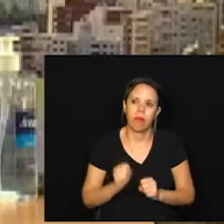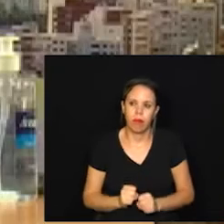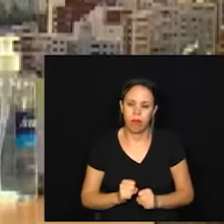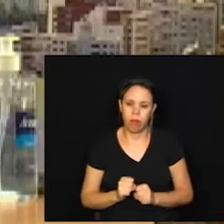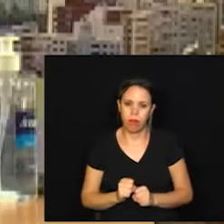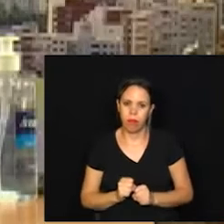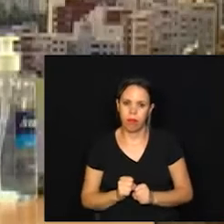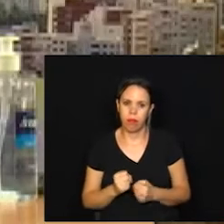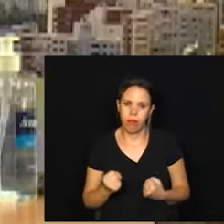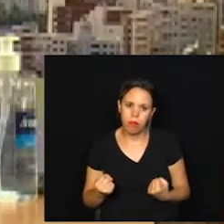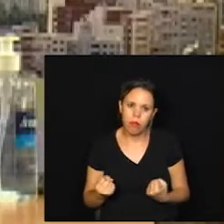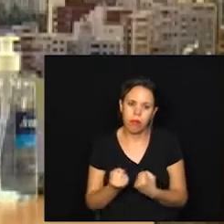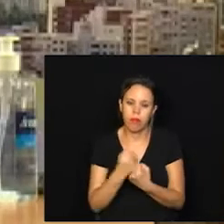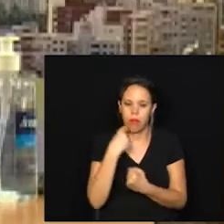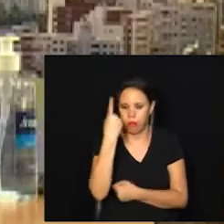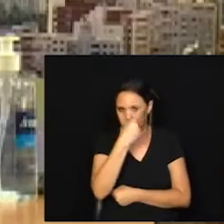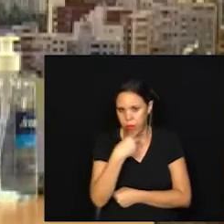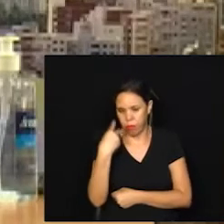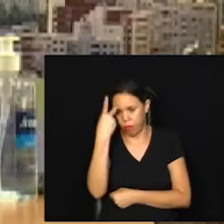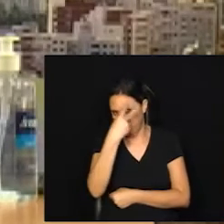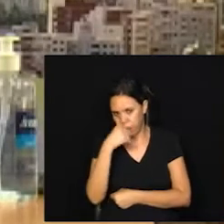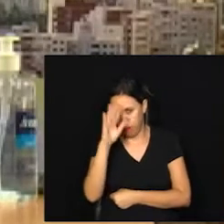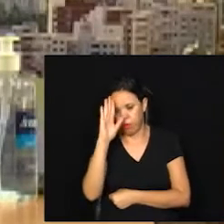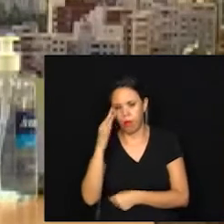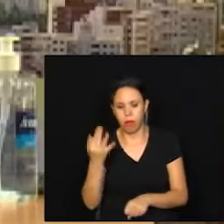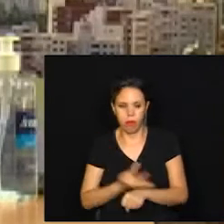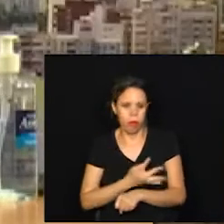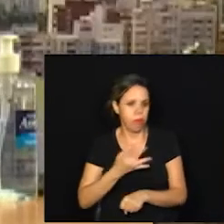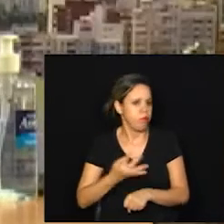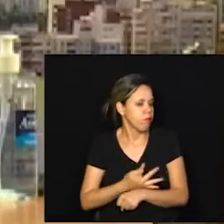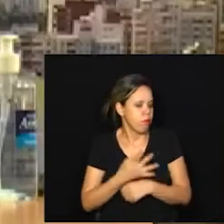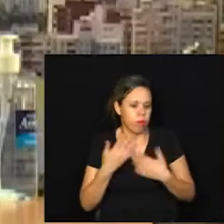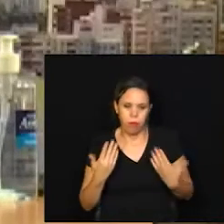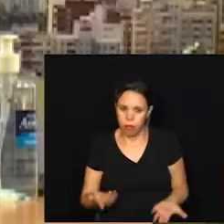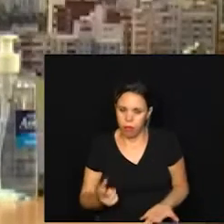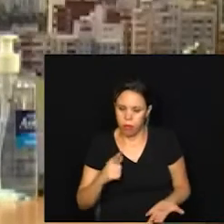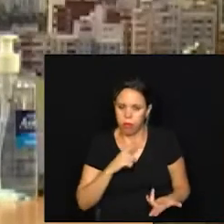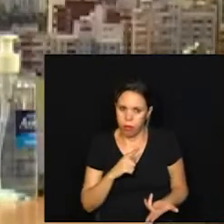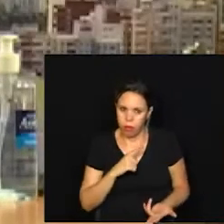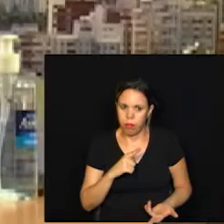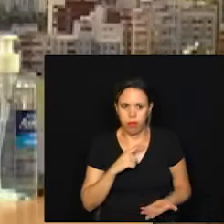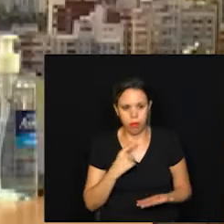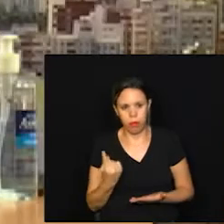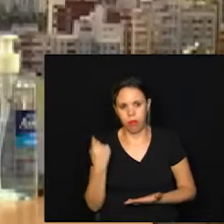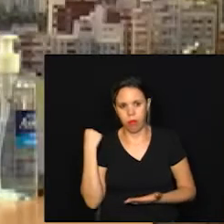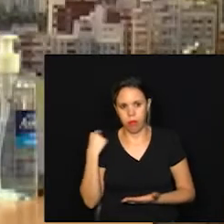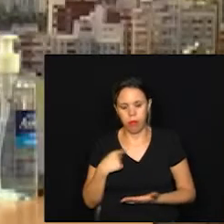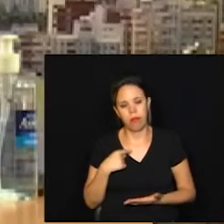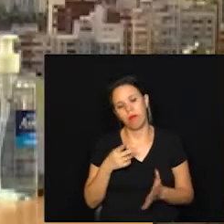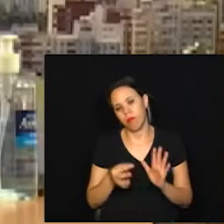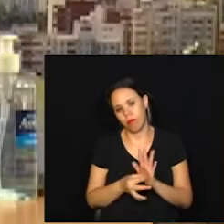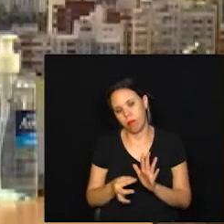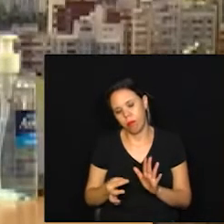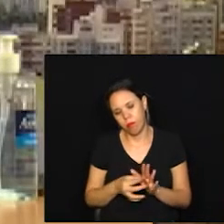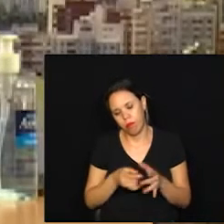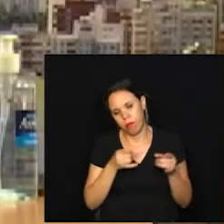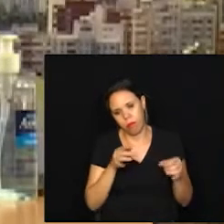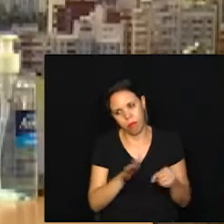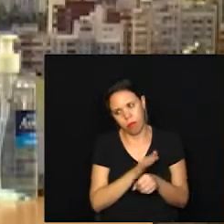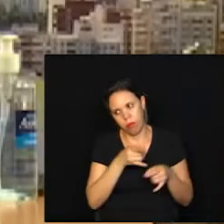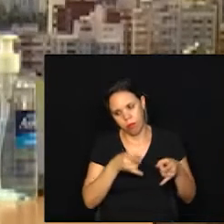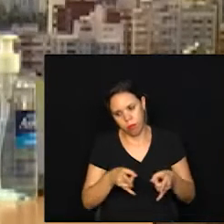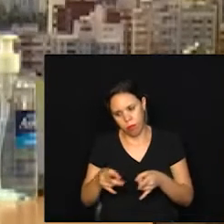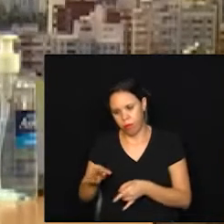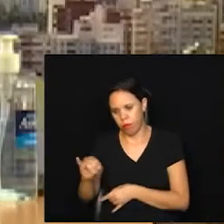deu uma hora a mais, duas horas a mais de tolerância, porque nós tínhamos uma situação, do ponto de vista de ocupação dos leitos de